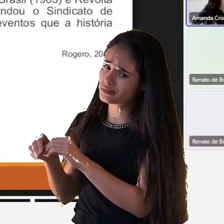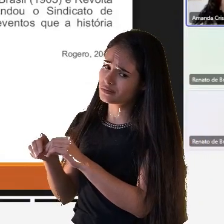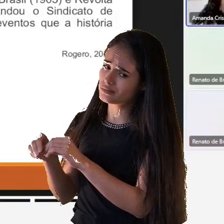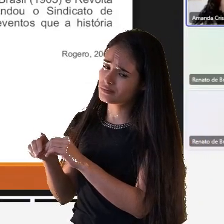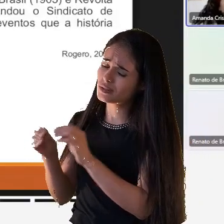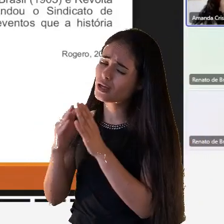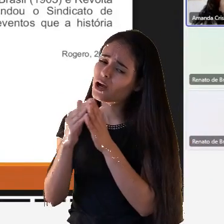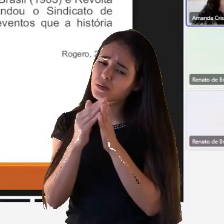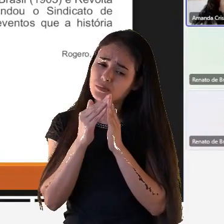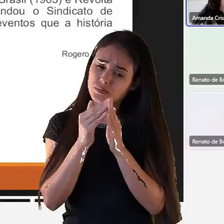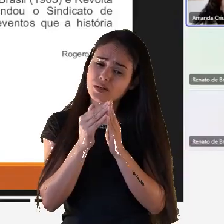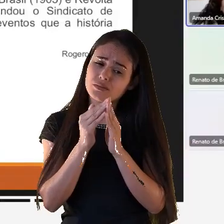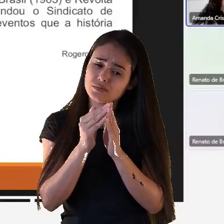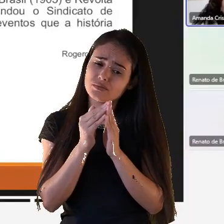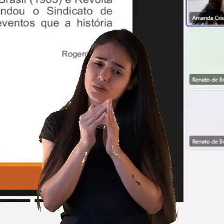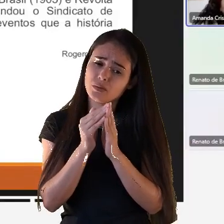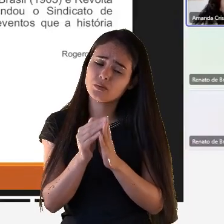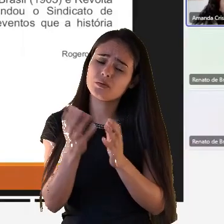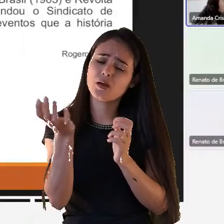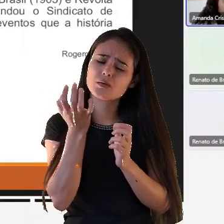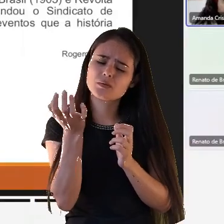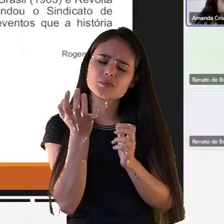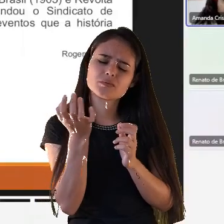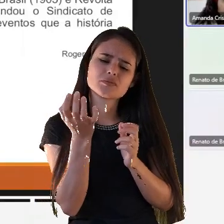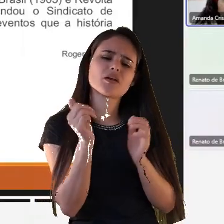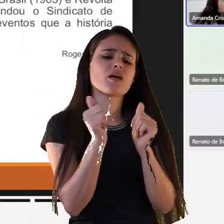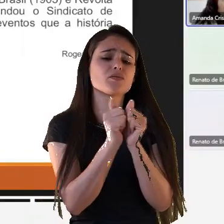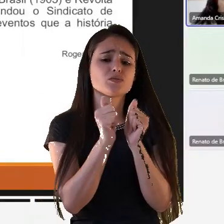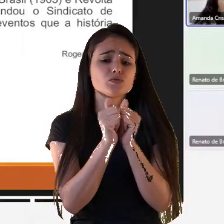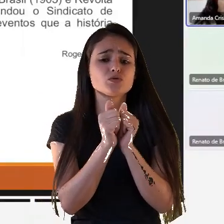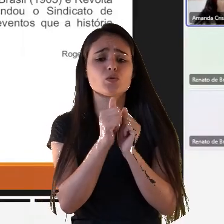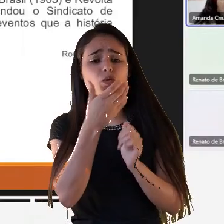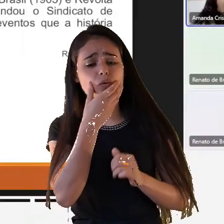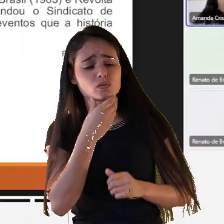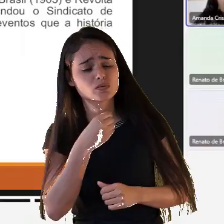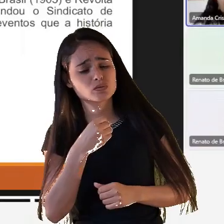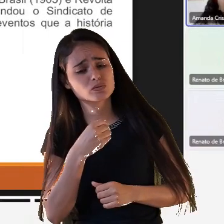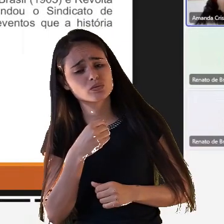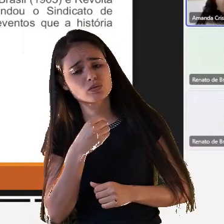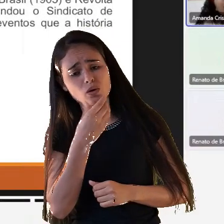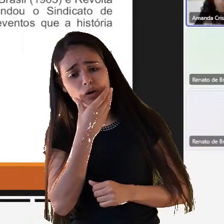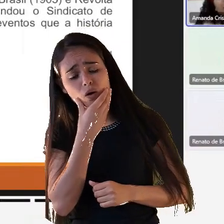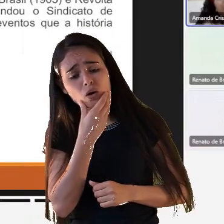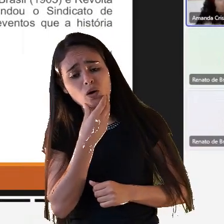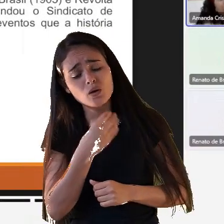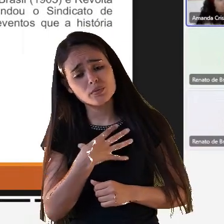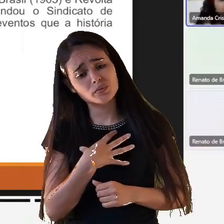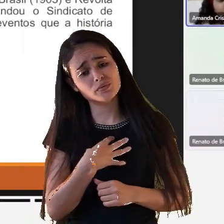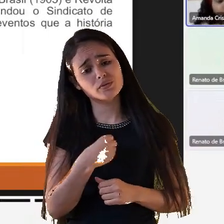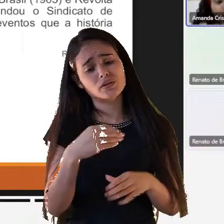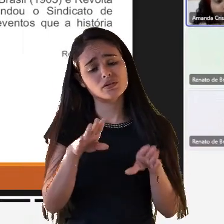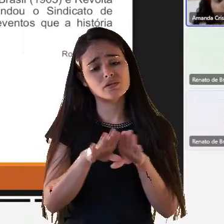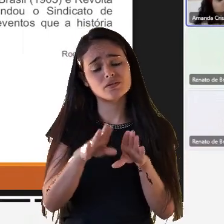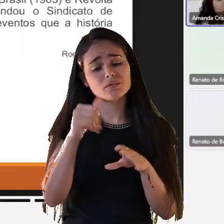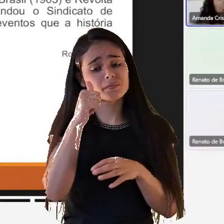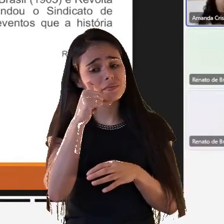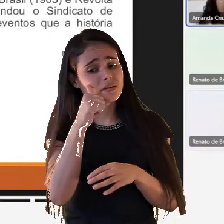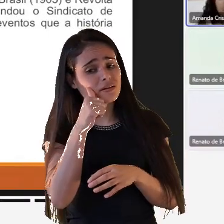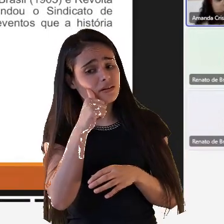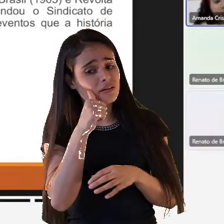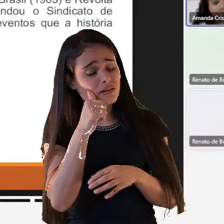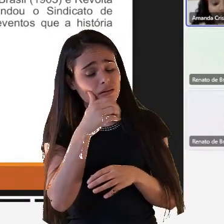voltar a estar junto com o seu filho e o seu esposo, mas ela se utiliza de argumentos